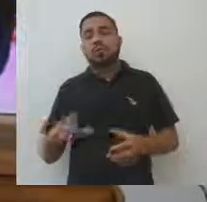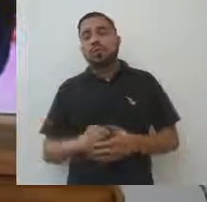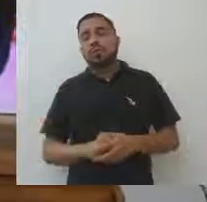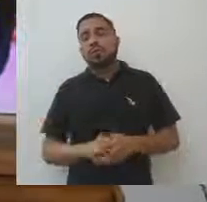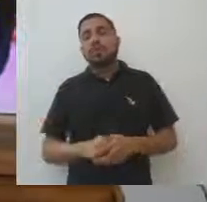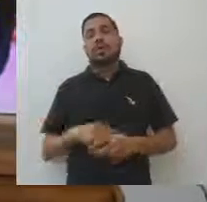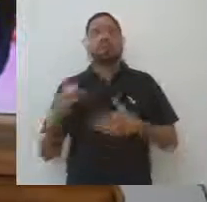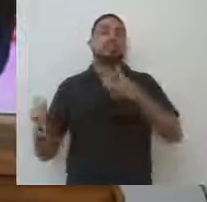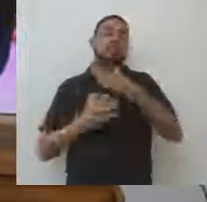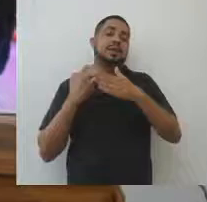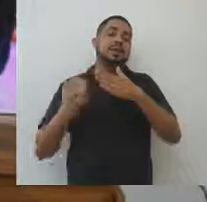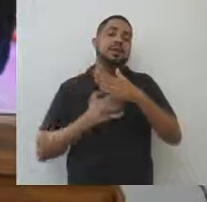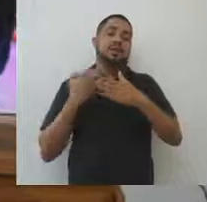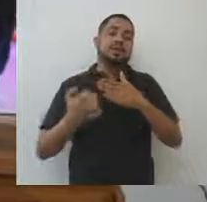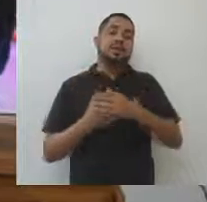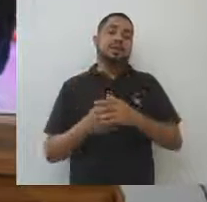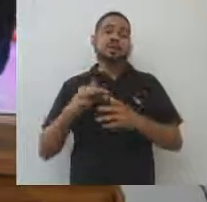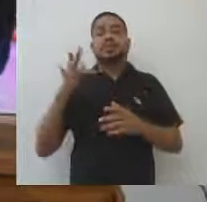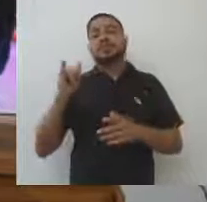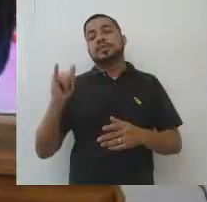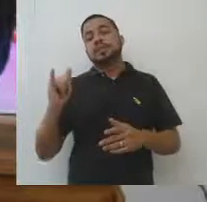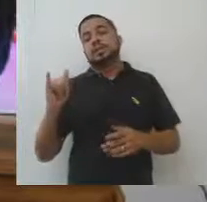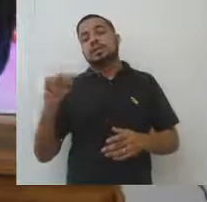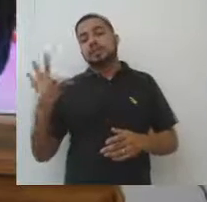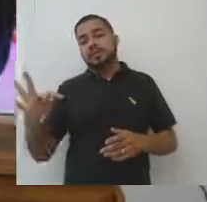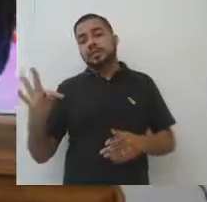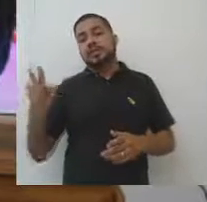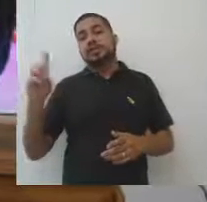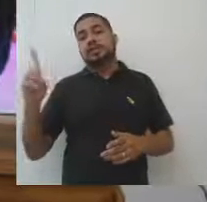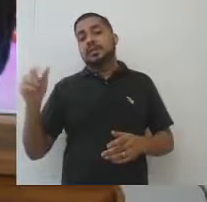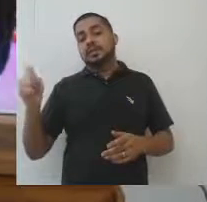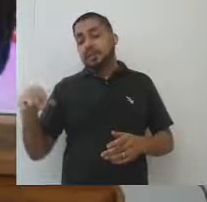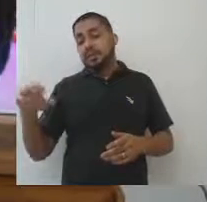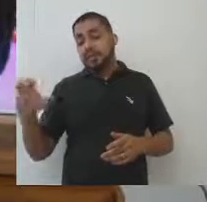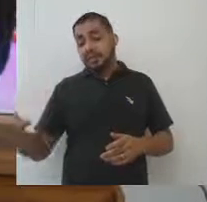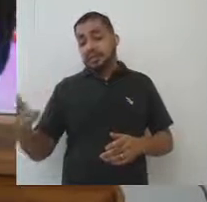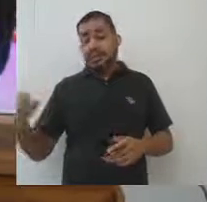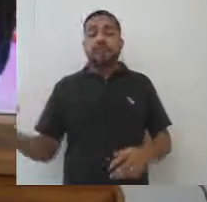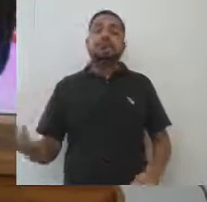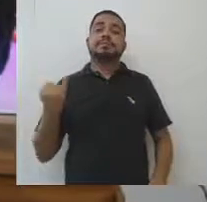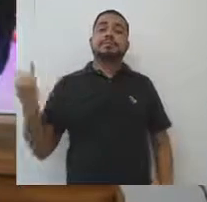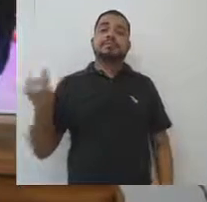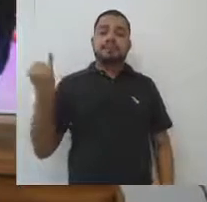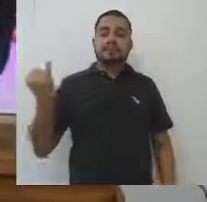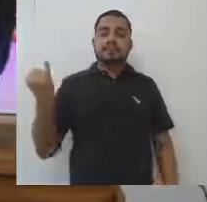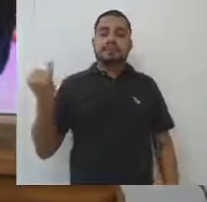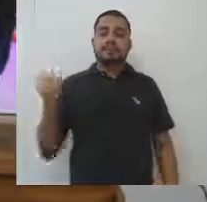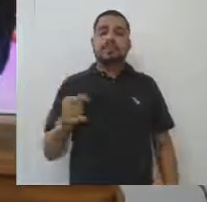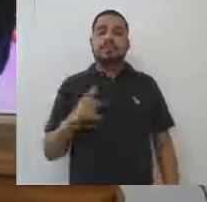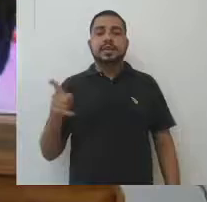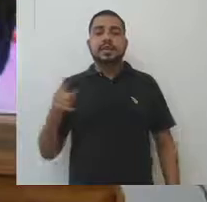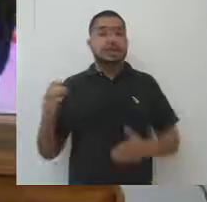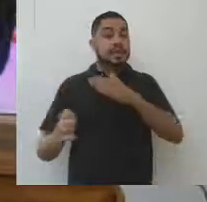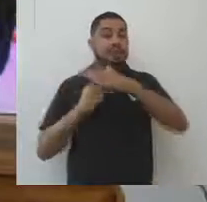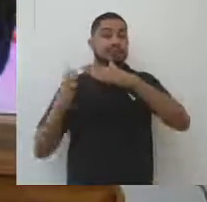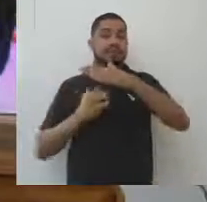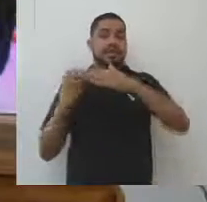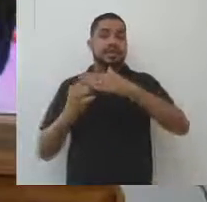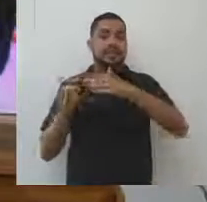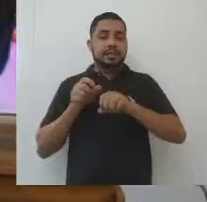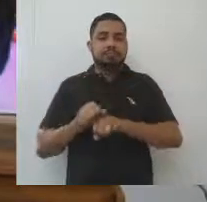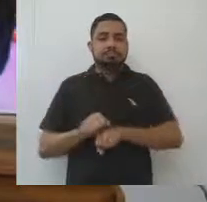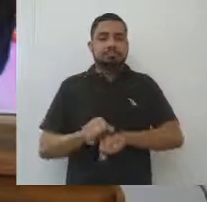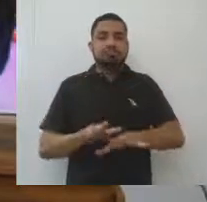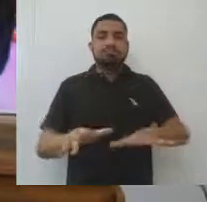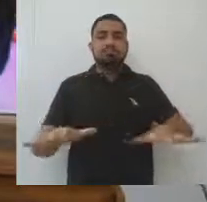outra empresa que é chamada Fit Dance. Então, é importante que essas daí, que elas são empresas que estão